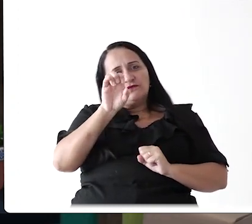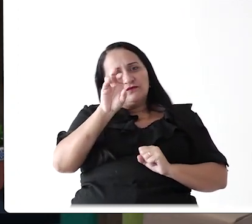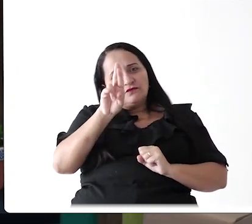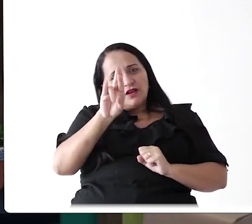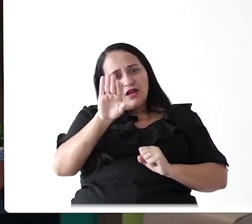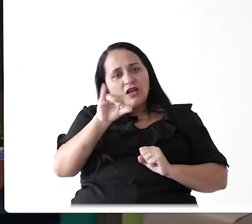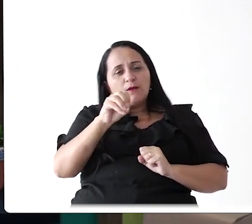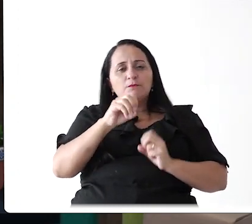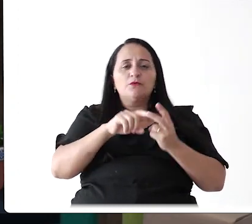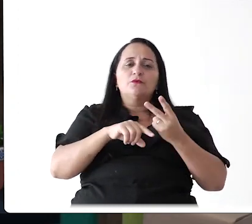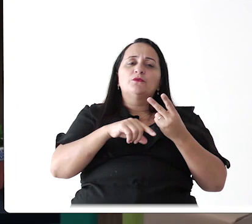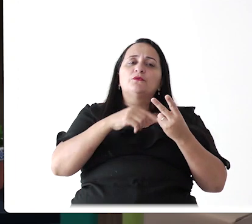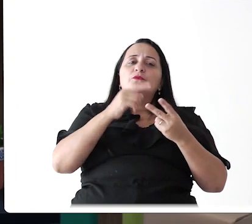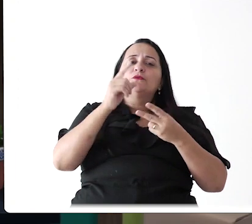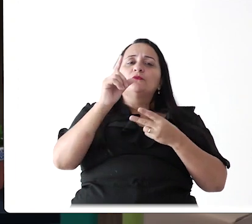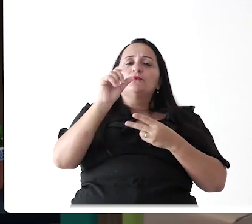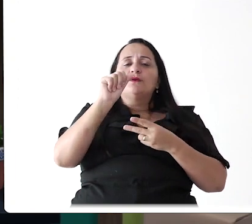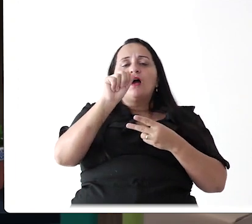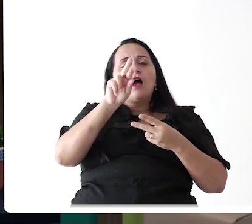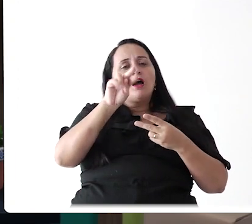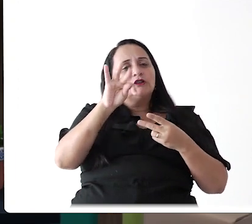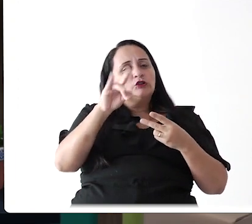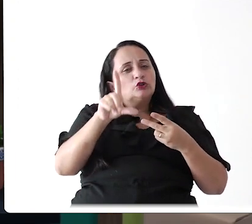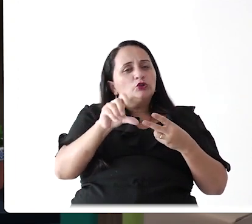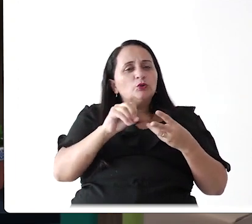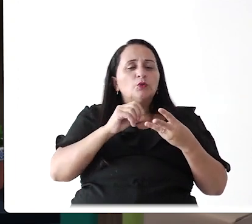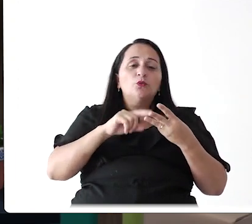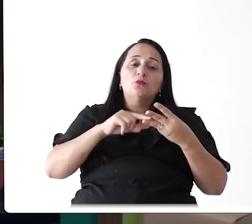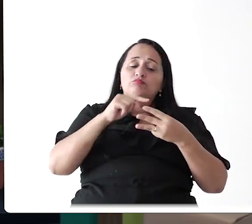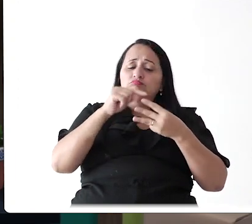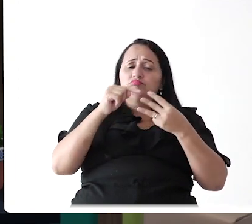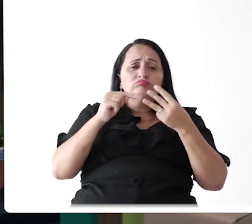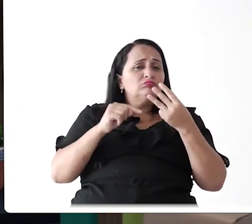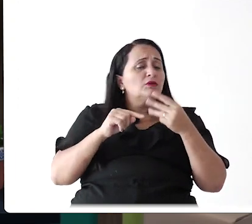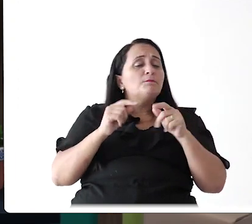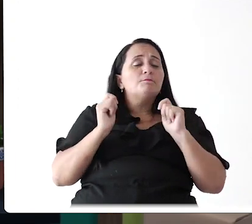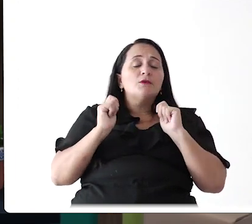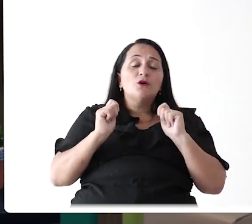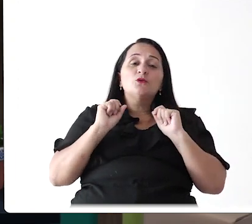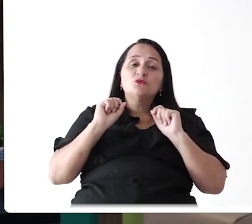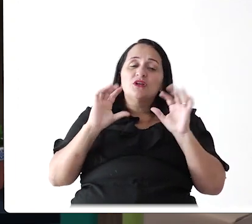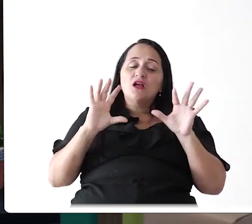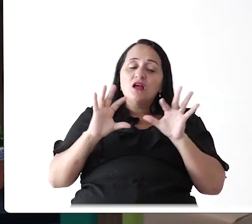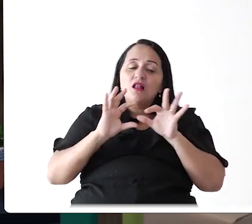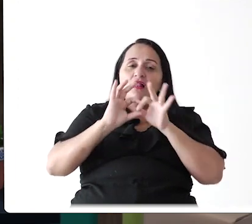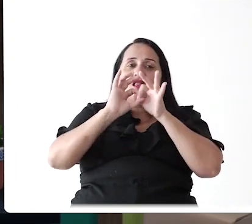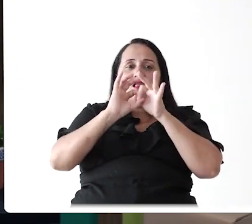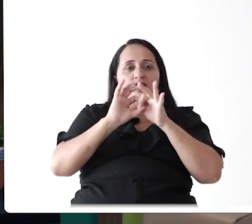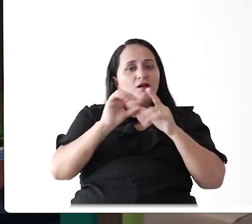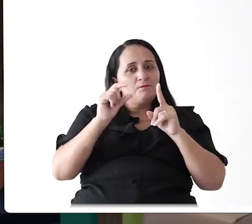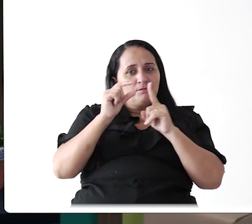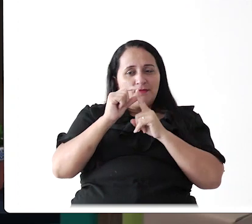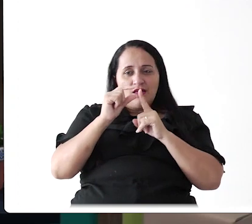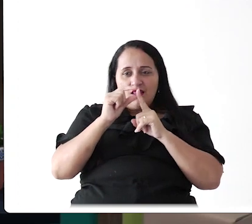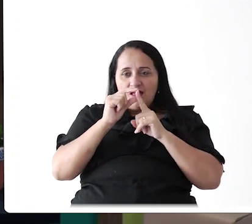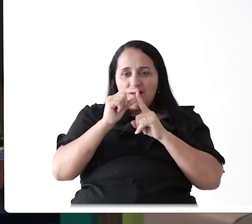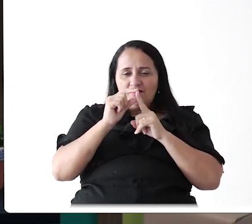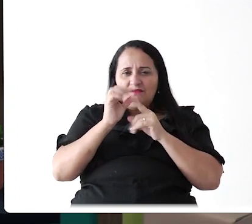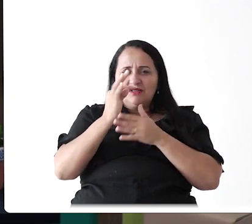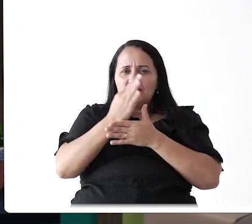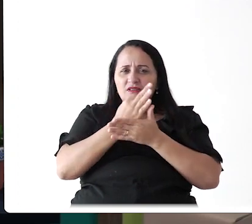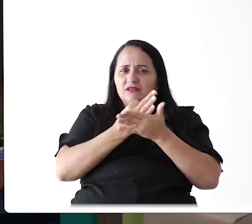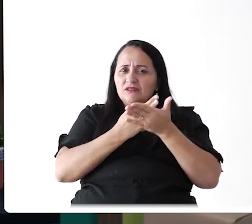Para ligar palavras no texto e ligar todo o texto para